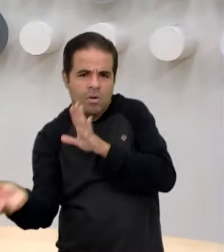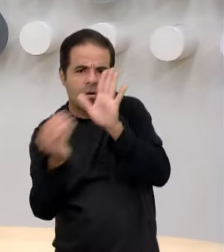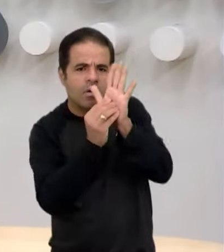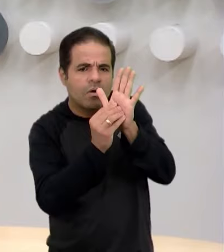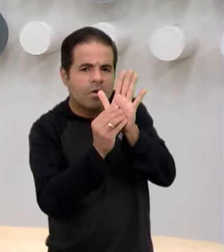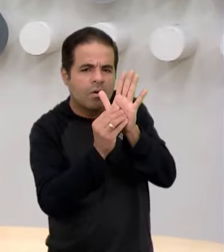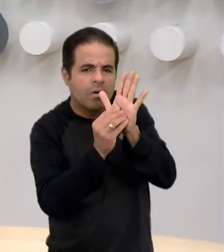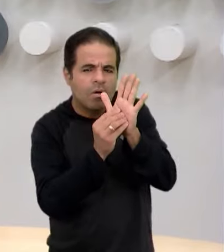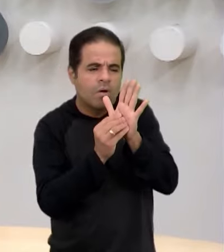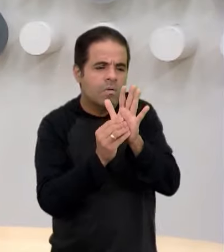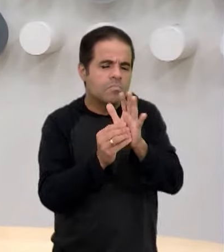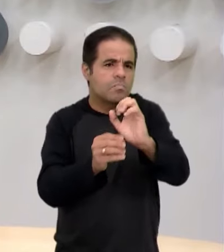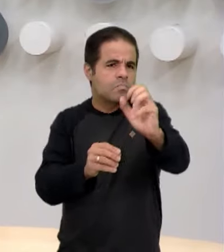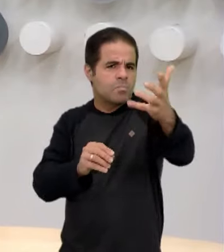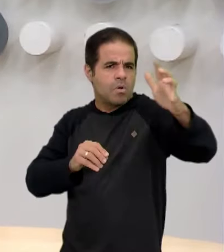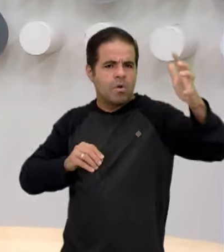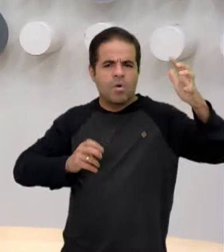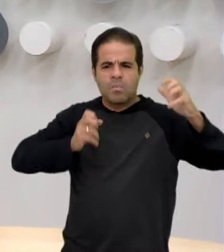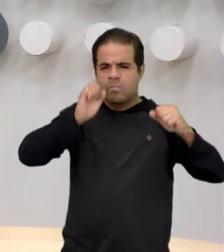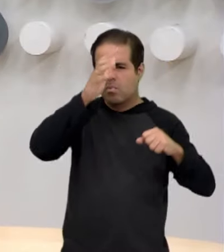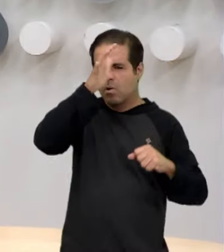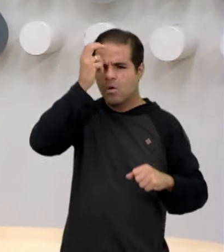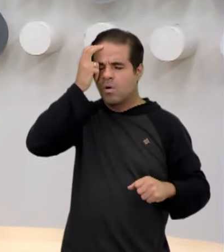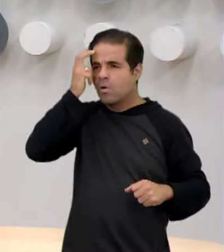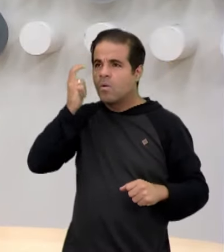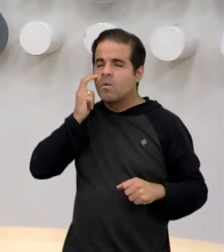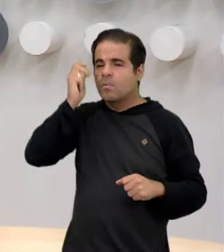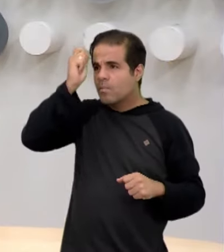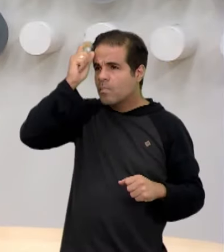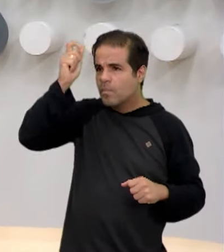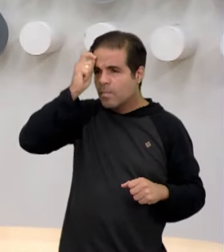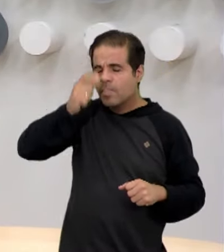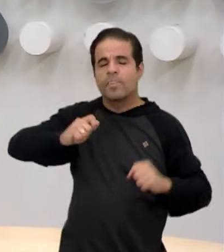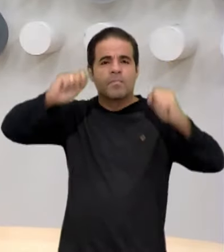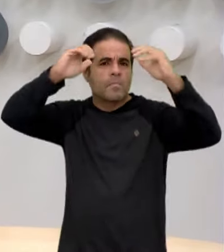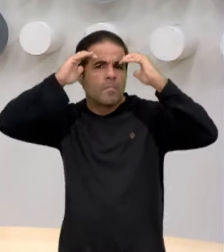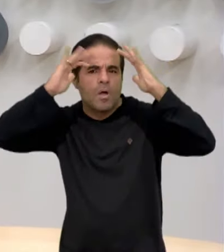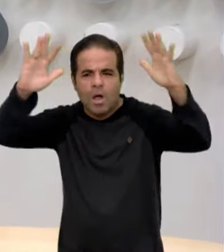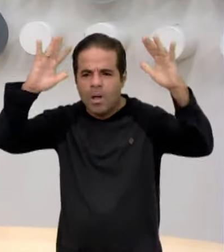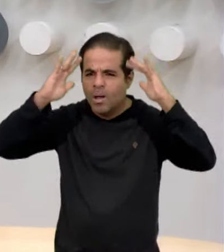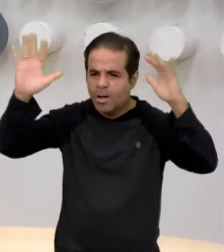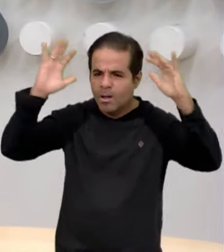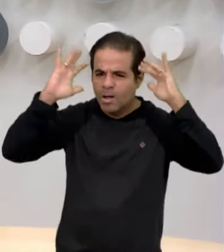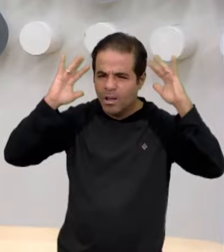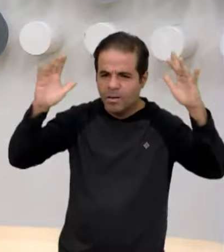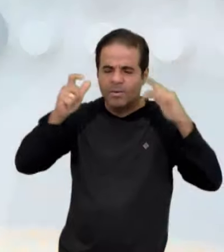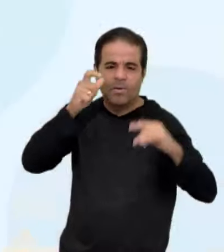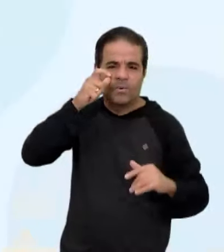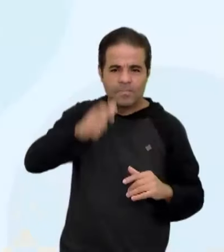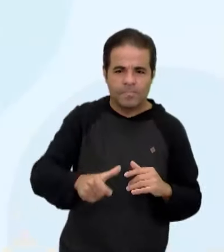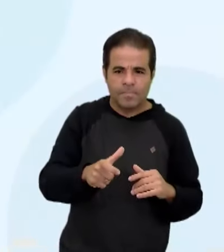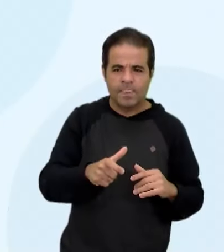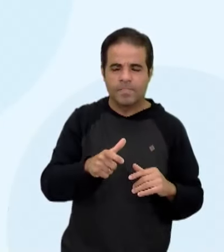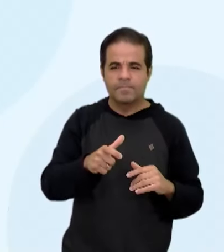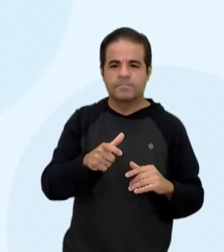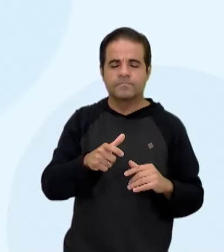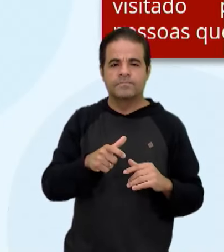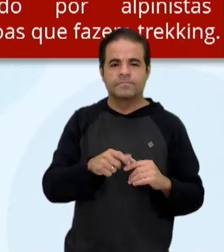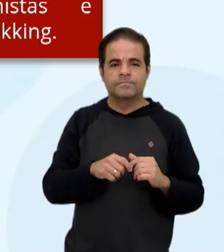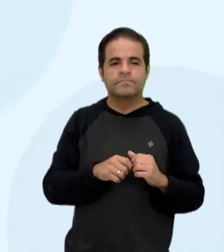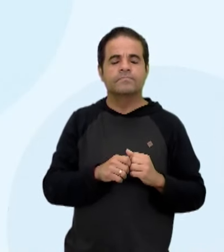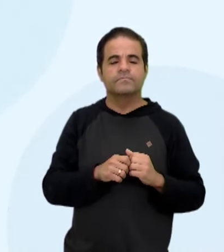como uma paisagem cultural? Né? É uma reflexão interessante. Vamos lá para a nossa telinha.